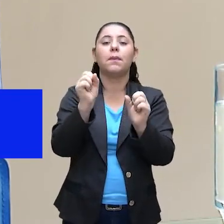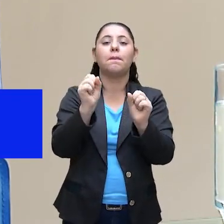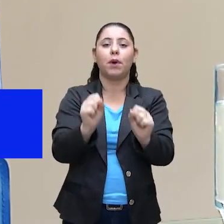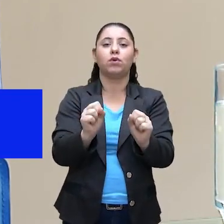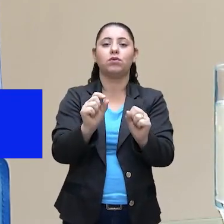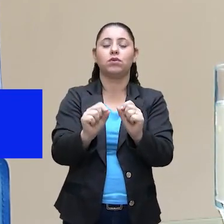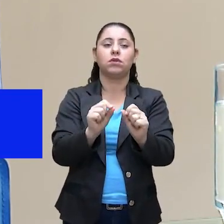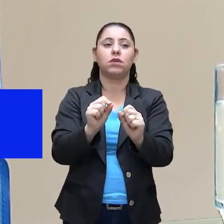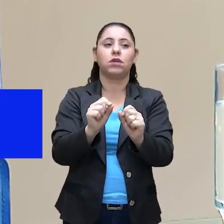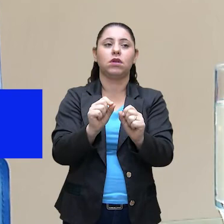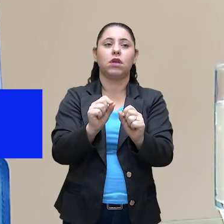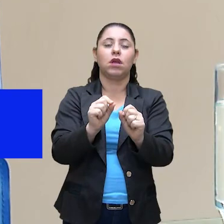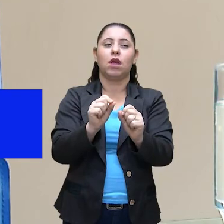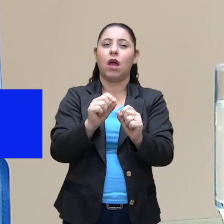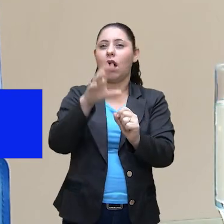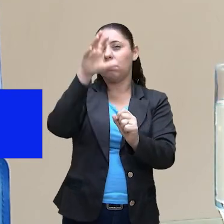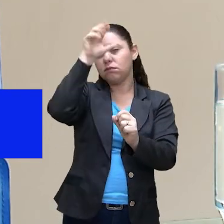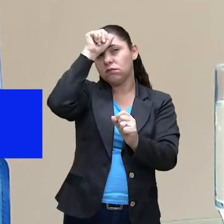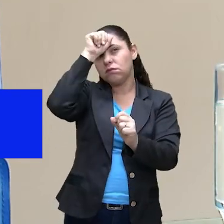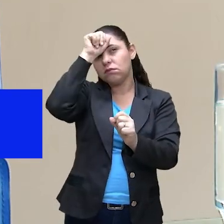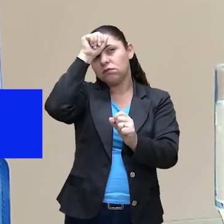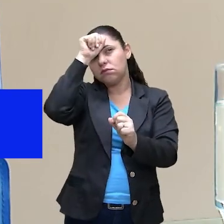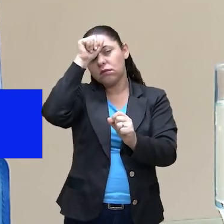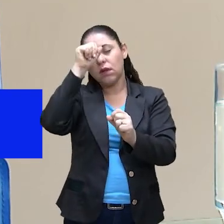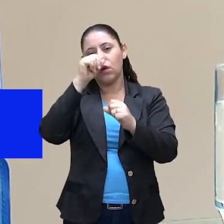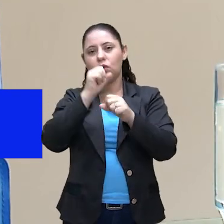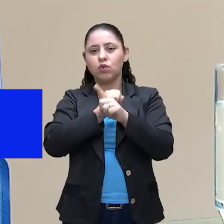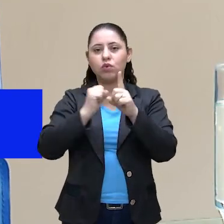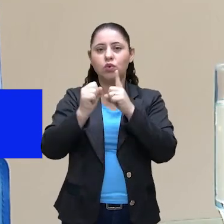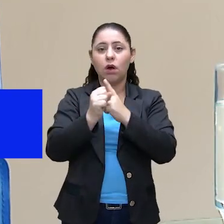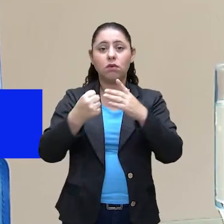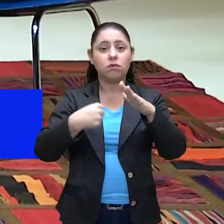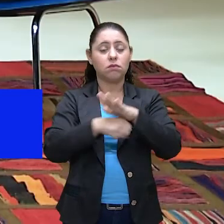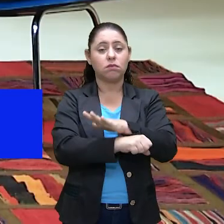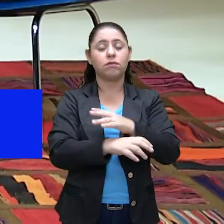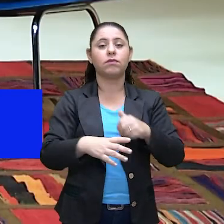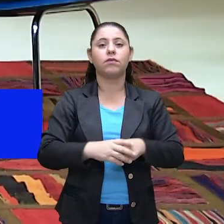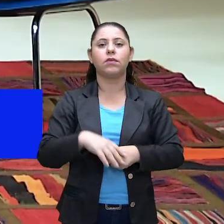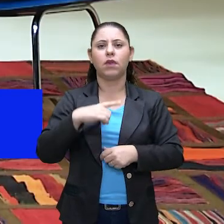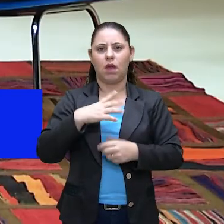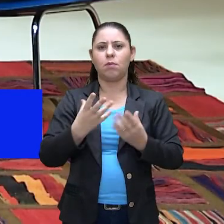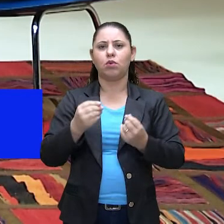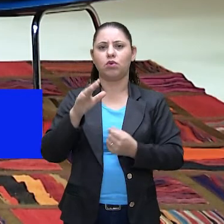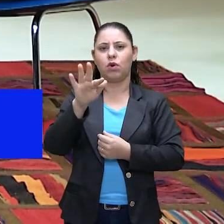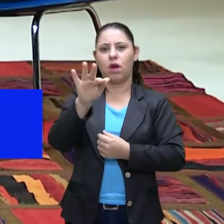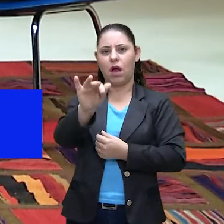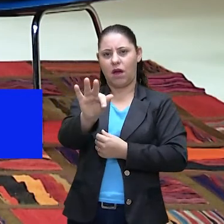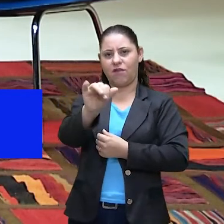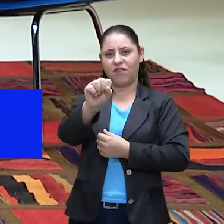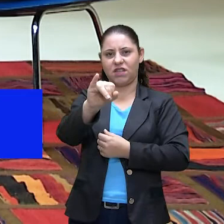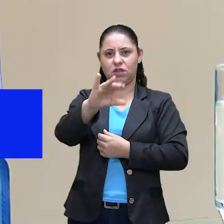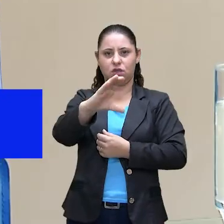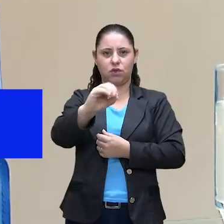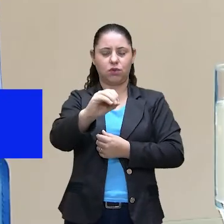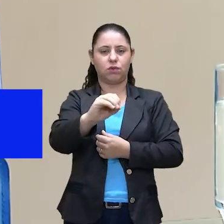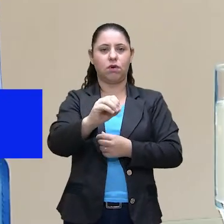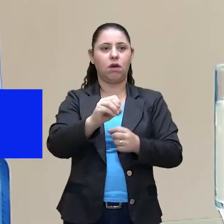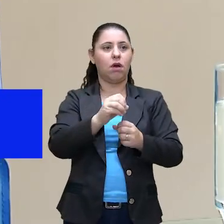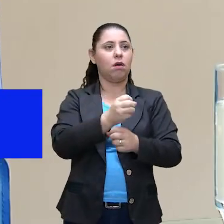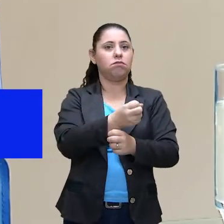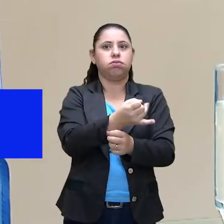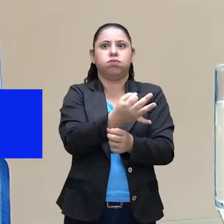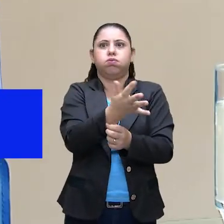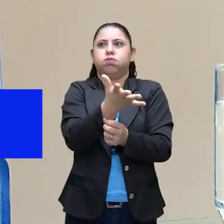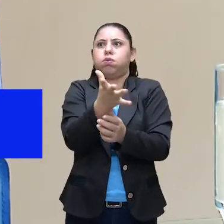ele possibilidade de se reescrever e se sentir acolhido dentro da sociedade. Temos muitos afásicos, doutor?